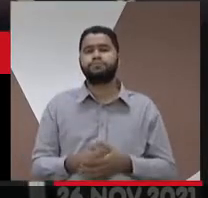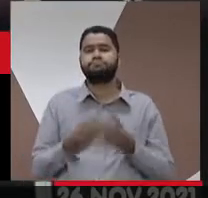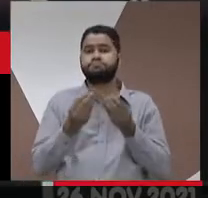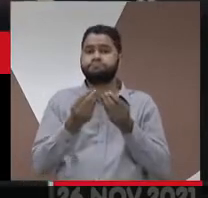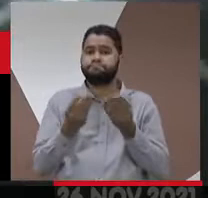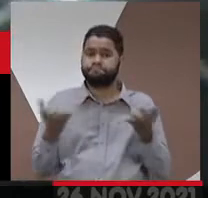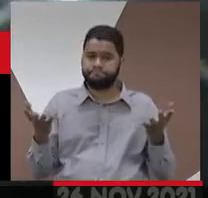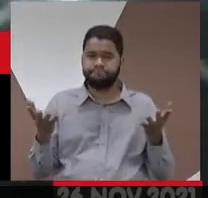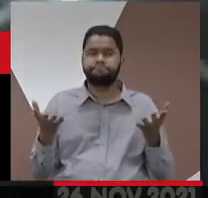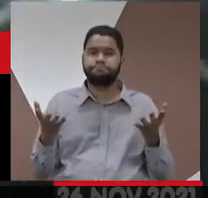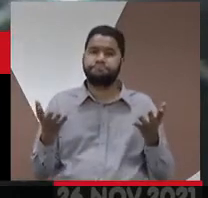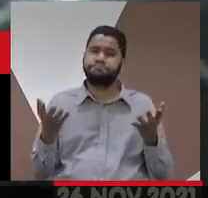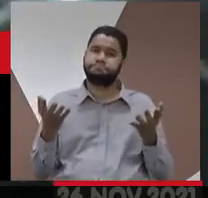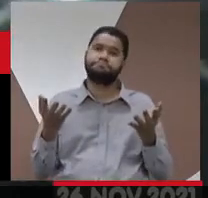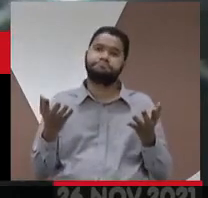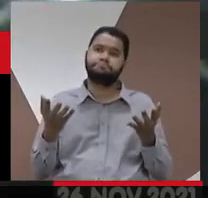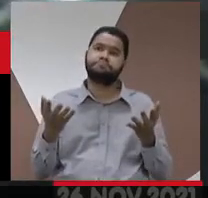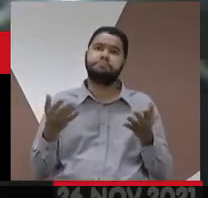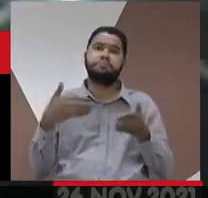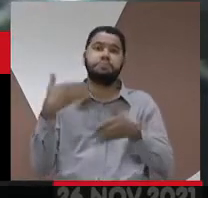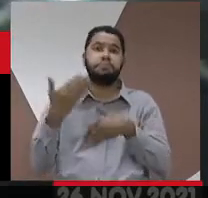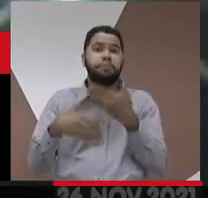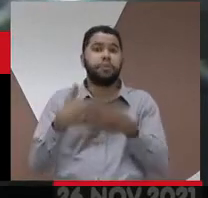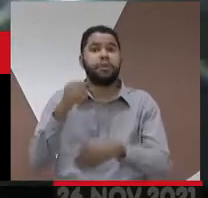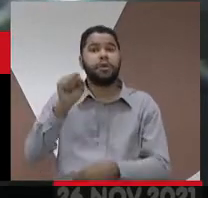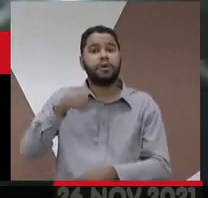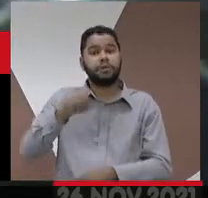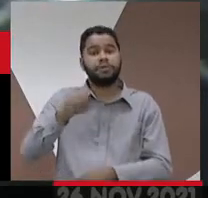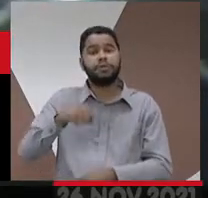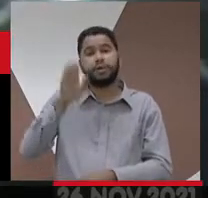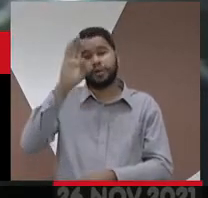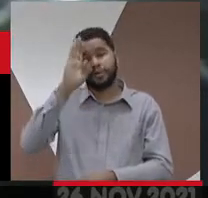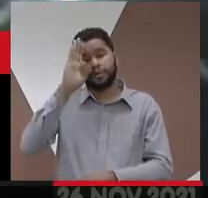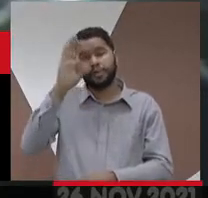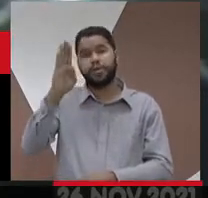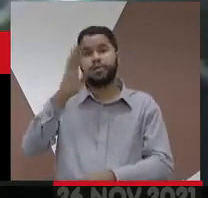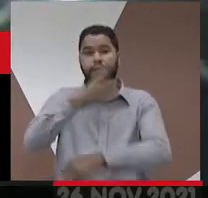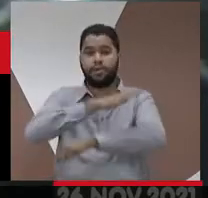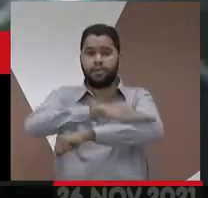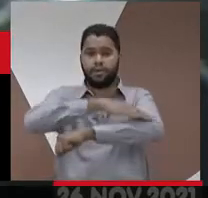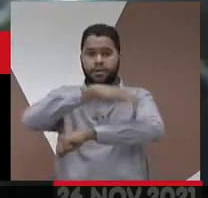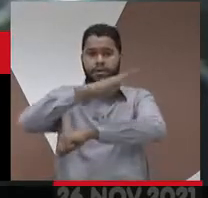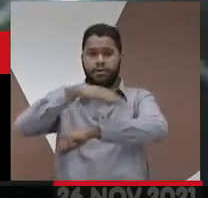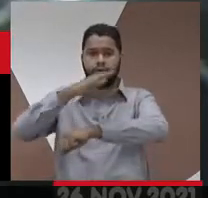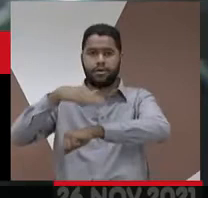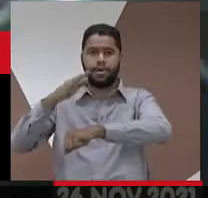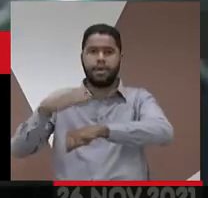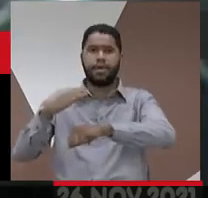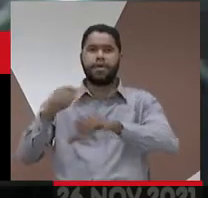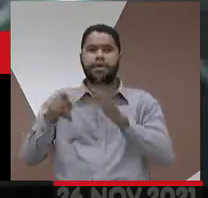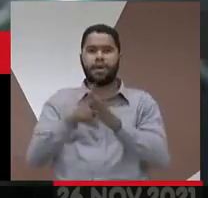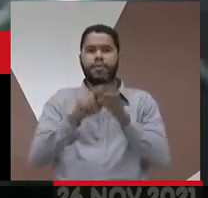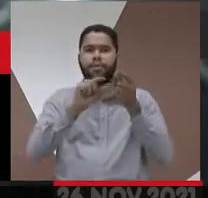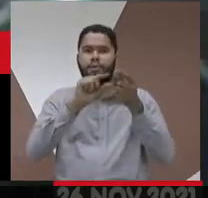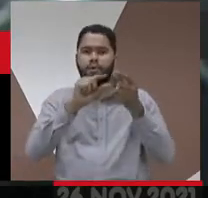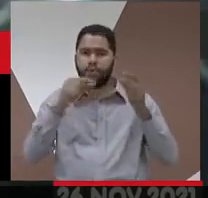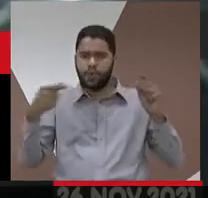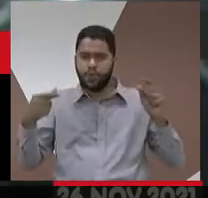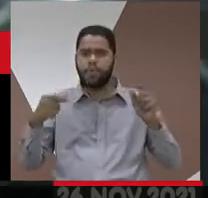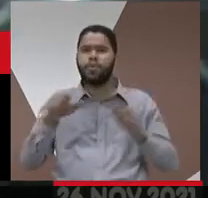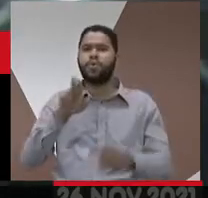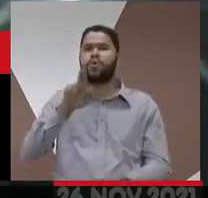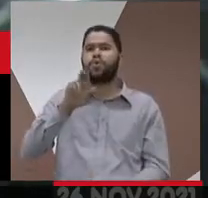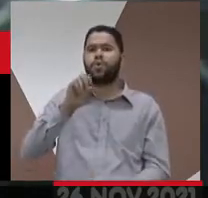trazer, eu acho que, muito progresso, principalmente para Brumadinho, que essa infra já colocou, que o